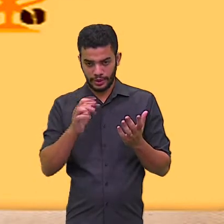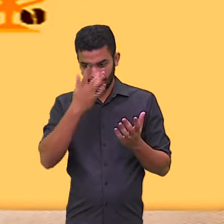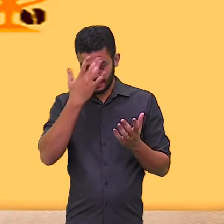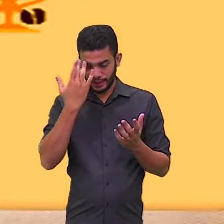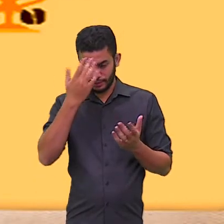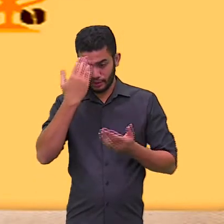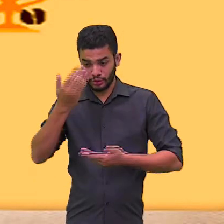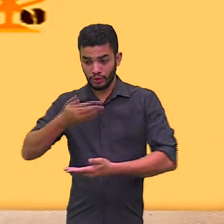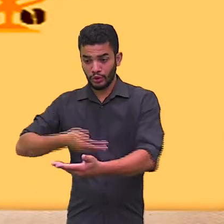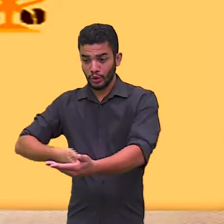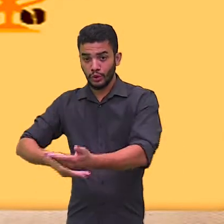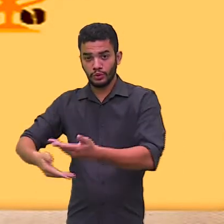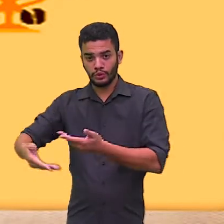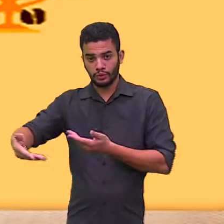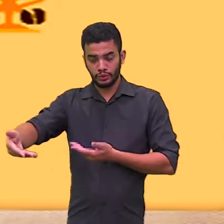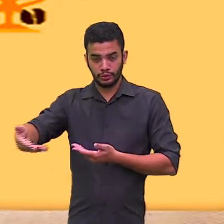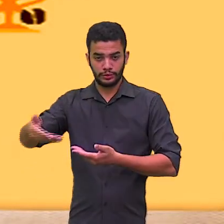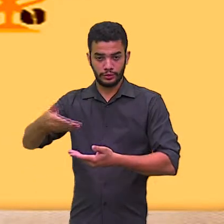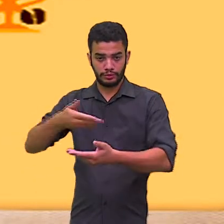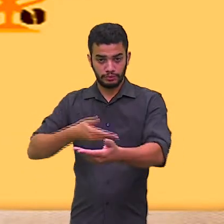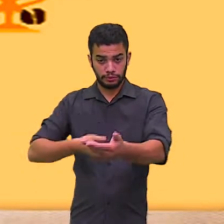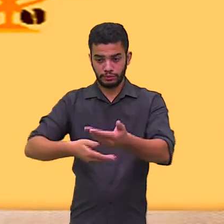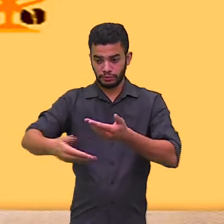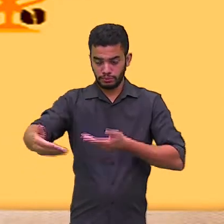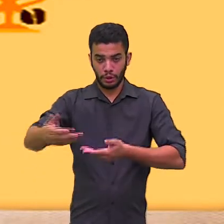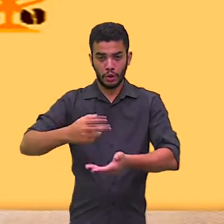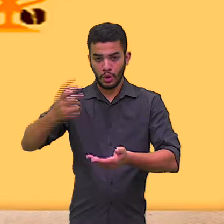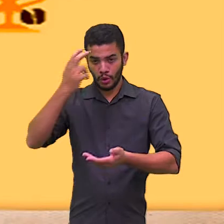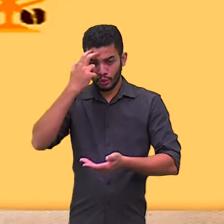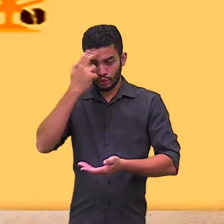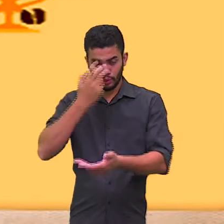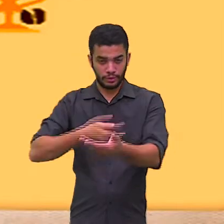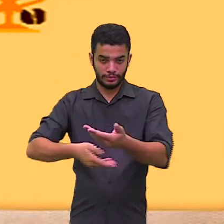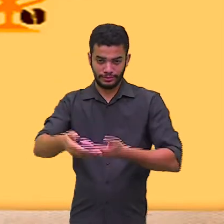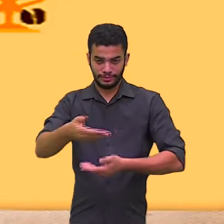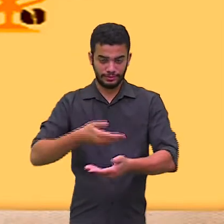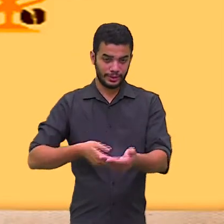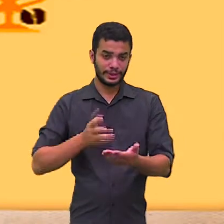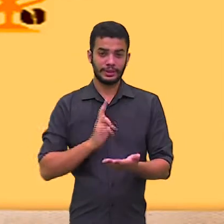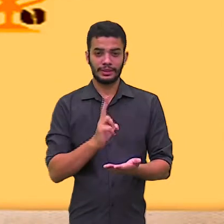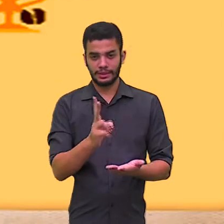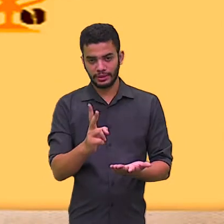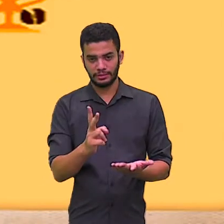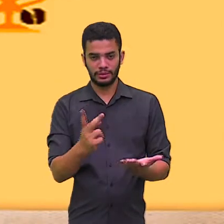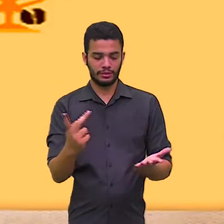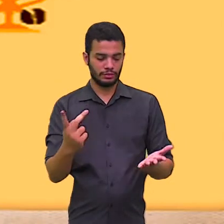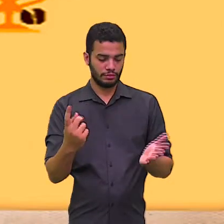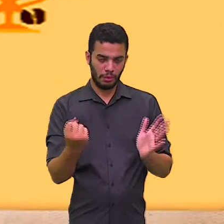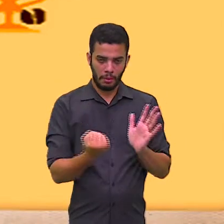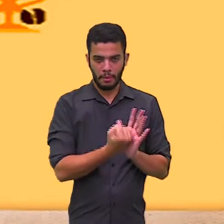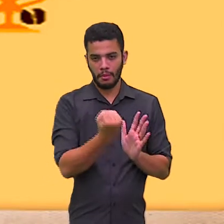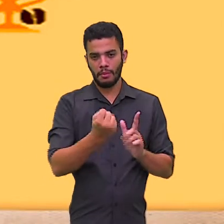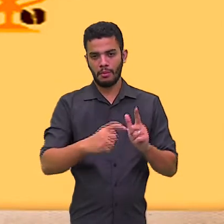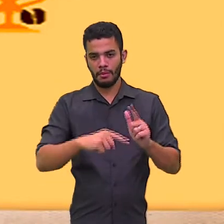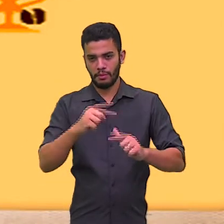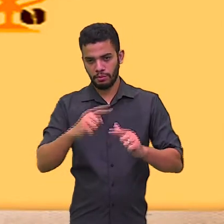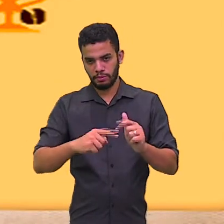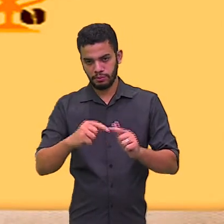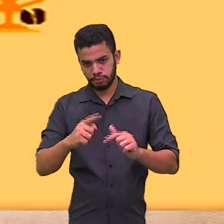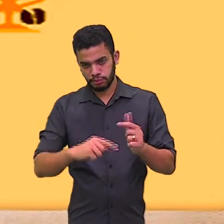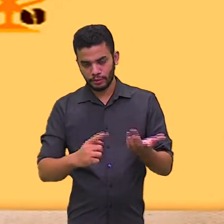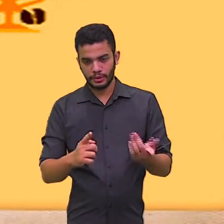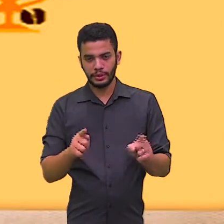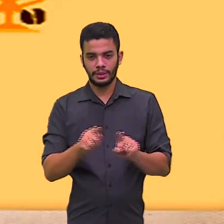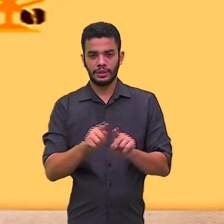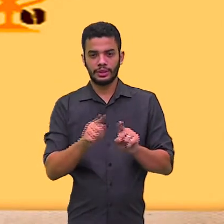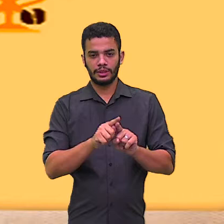participação para a manutenção dessa cultura, tanto imaterial quanto material. Valorizar o